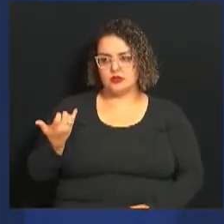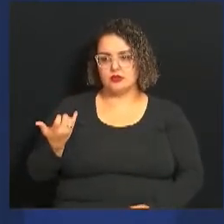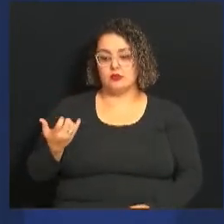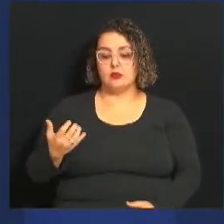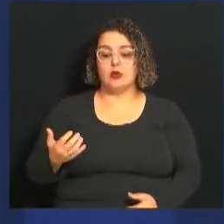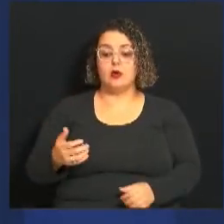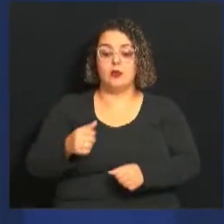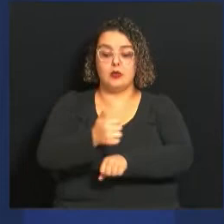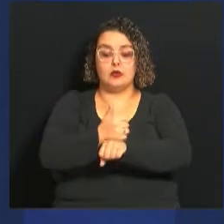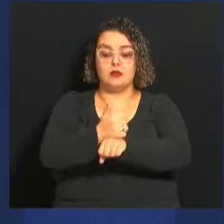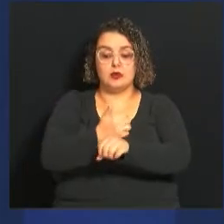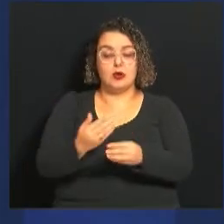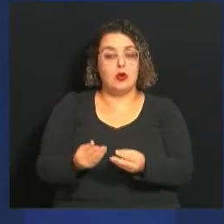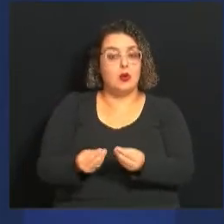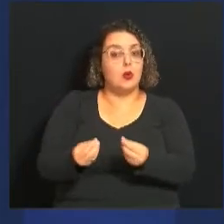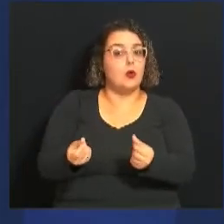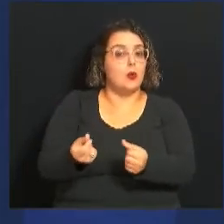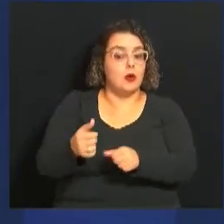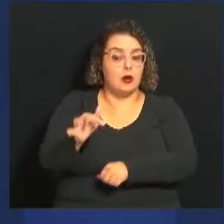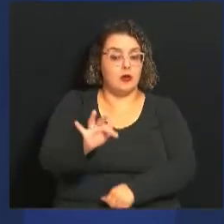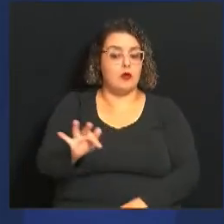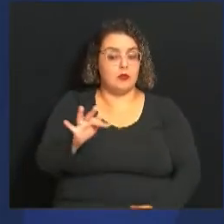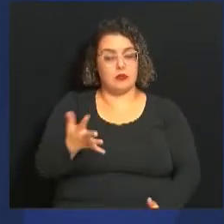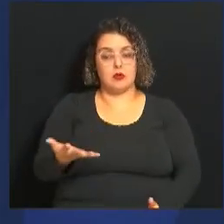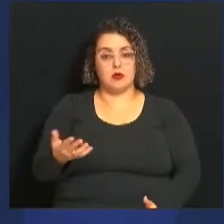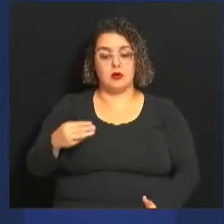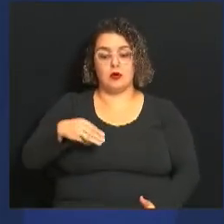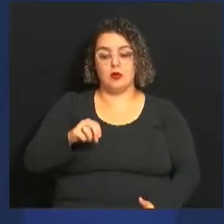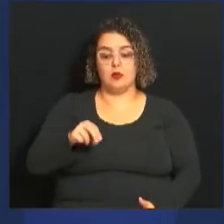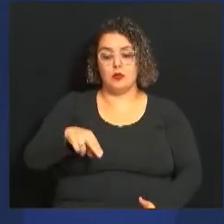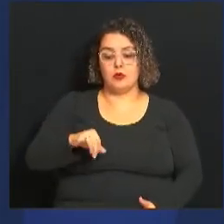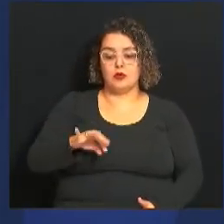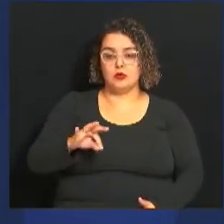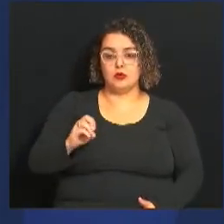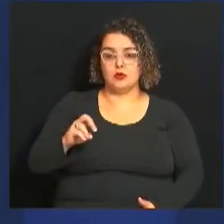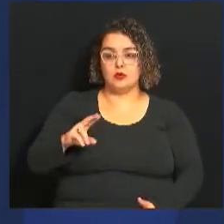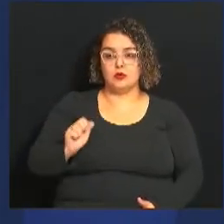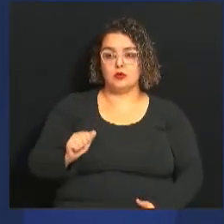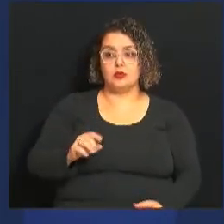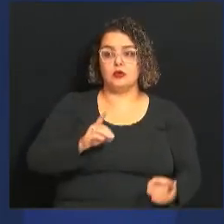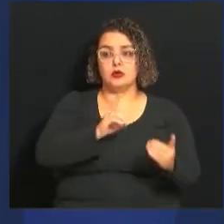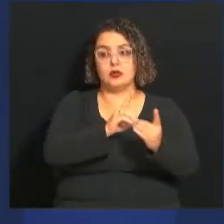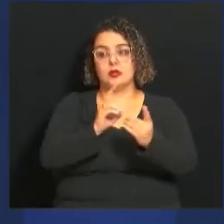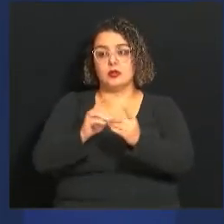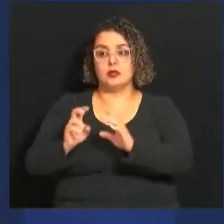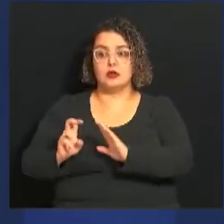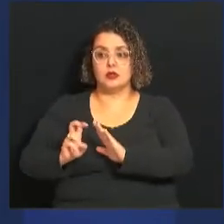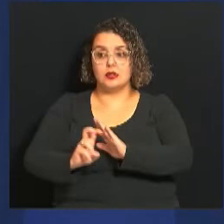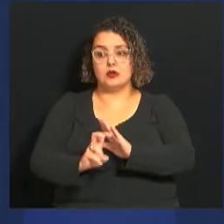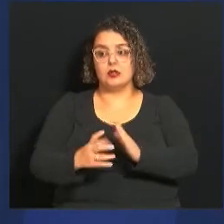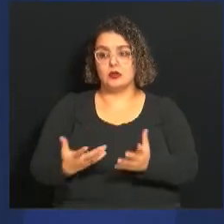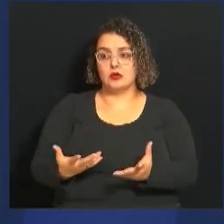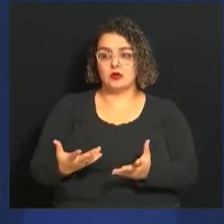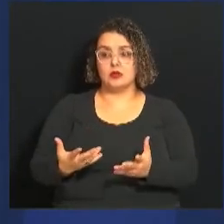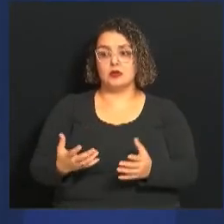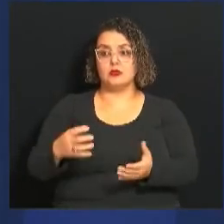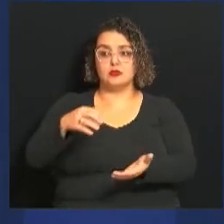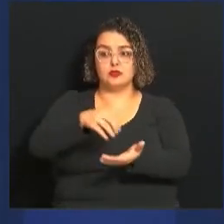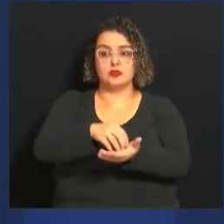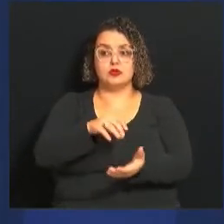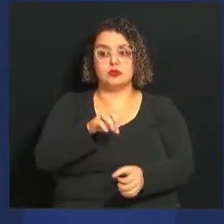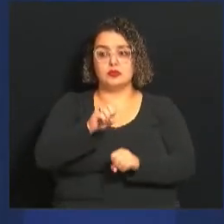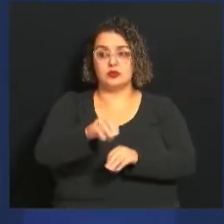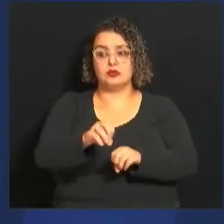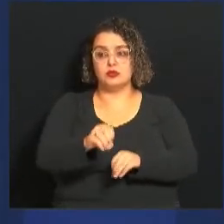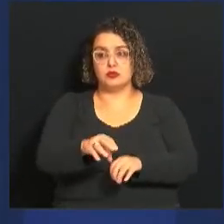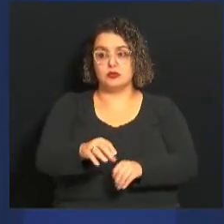para nós. As monitoras de educação infantil, hoje, elas atendem as creches, elas atendem, né, os centros de educação infantil, e